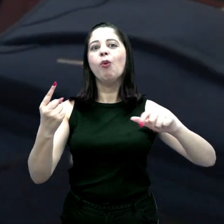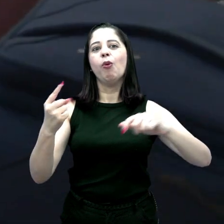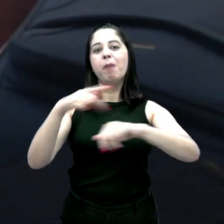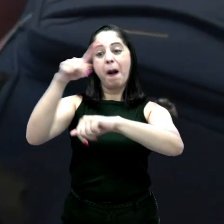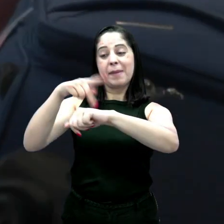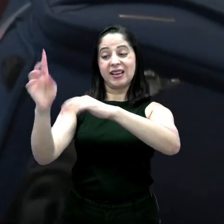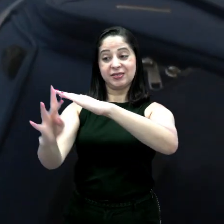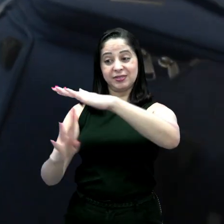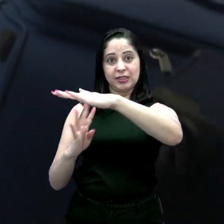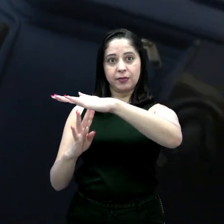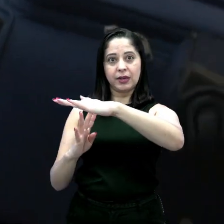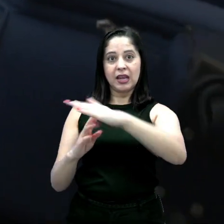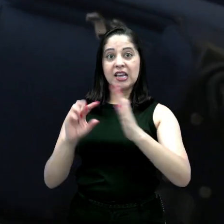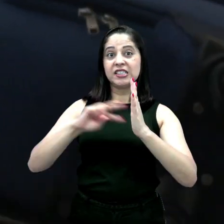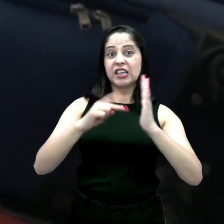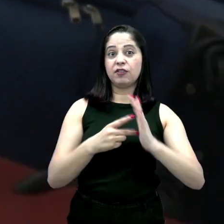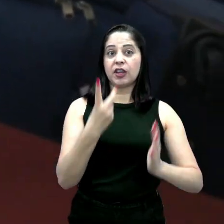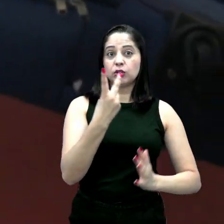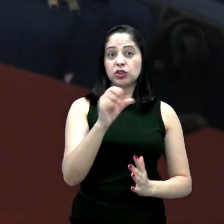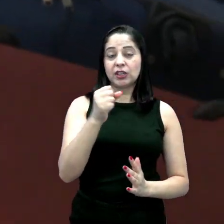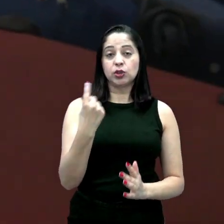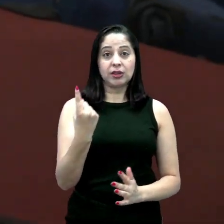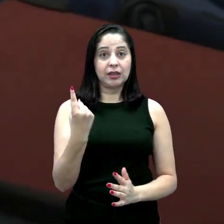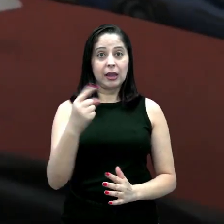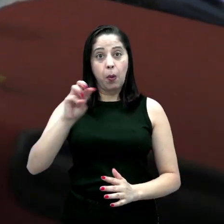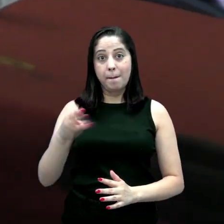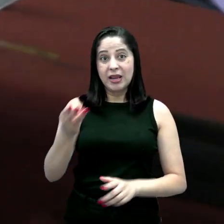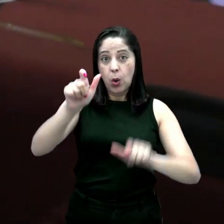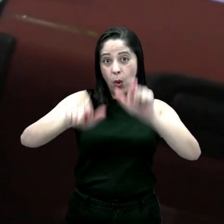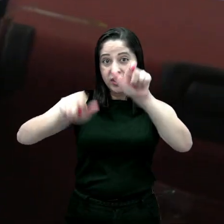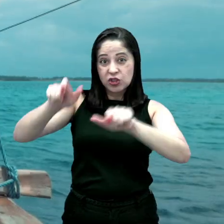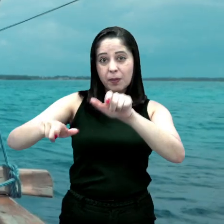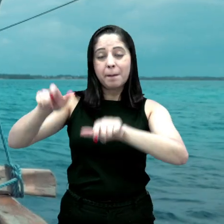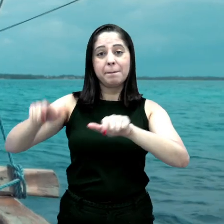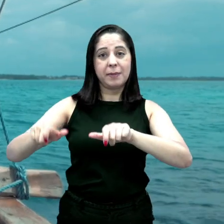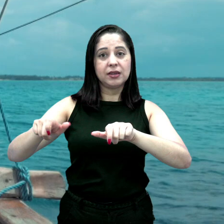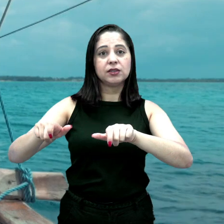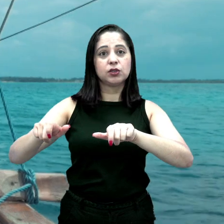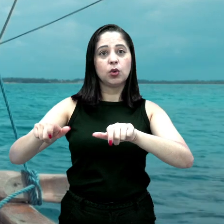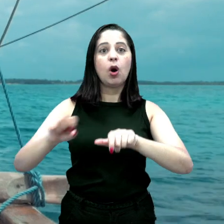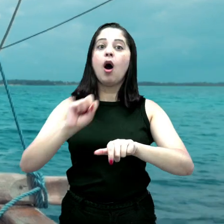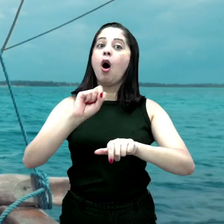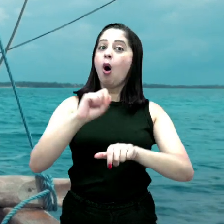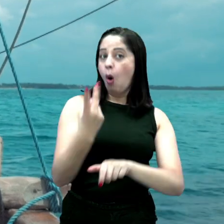representa cerca de 281 milhões de pessoas, ou